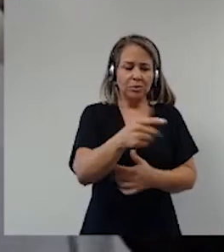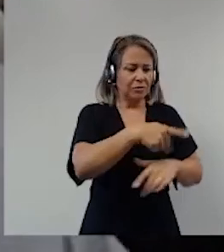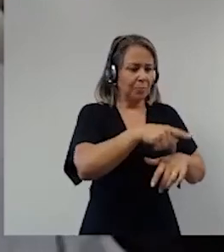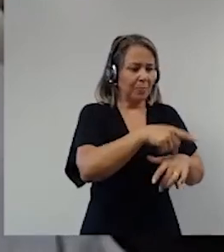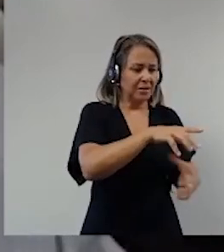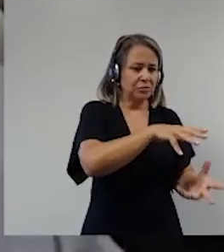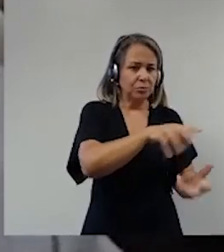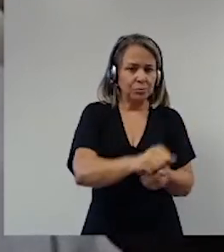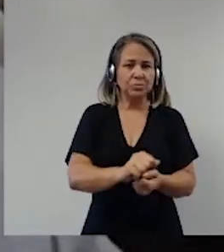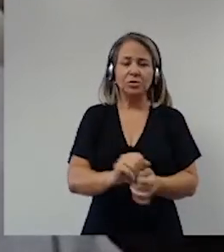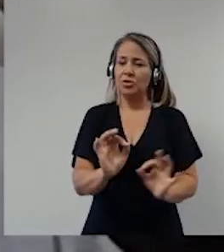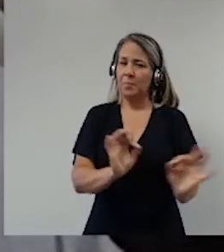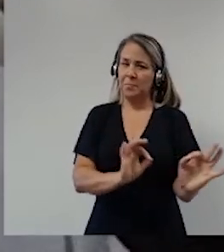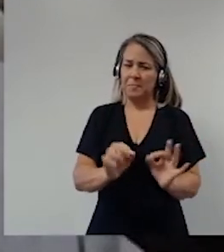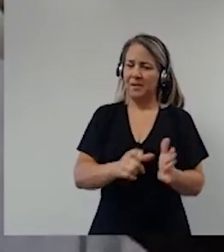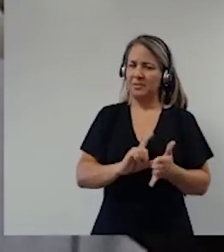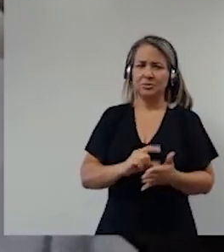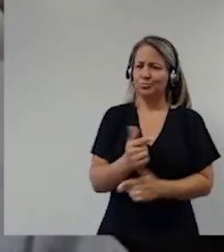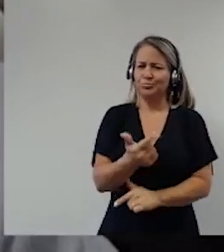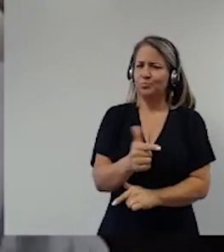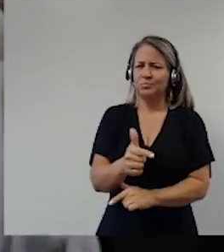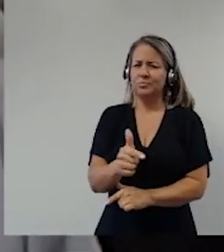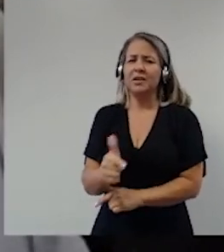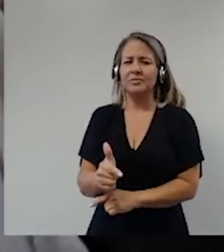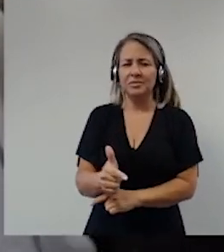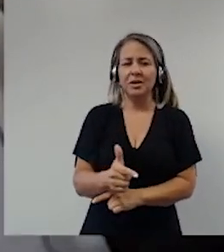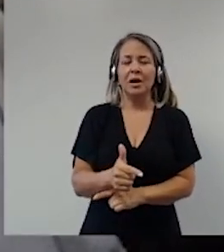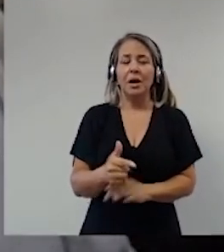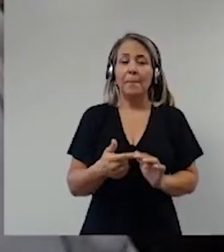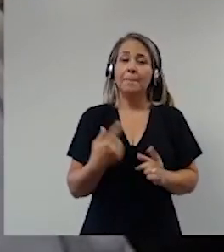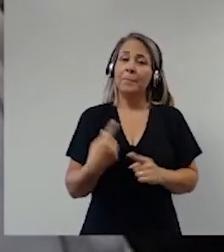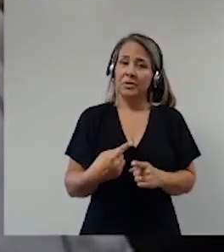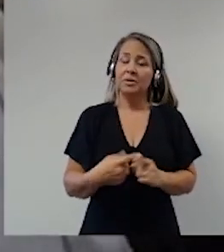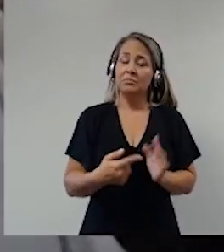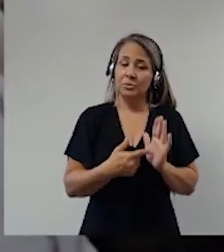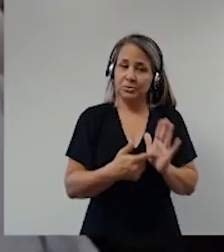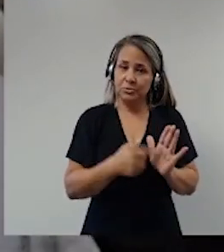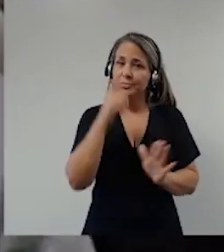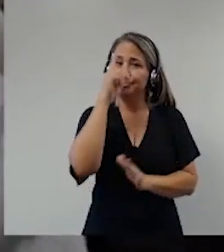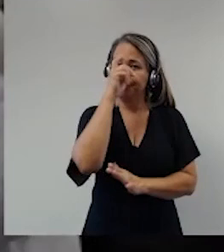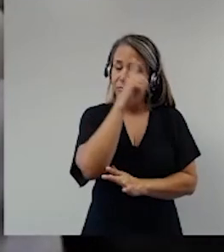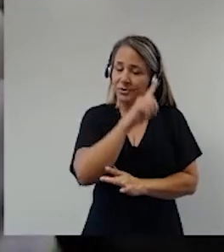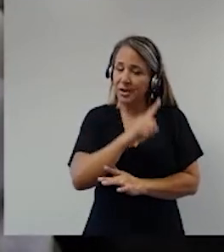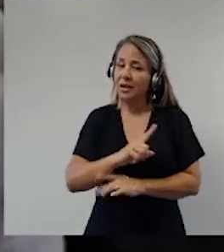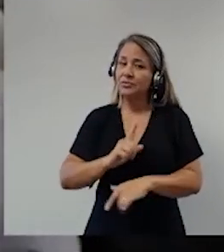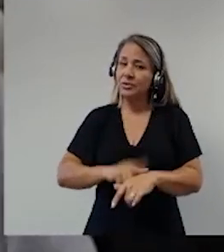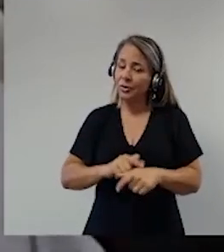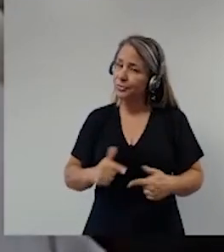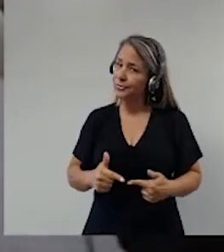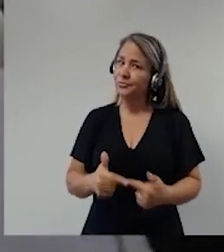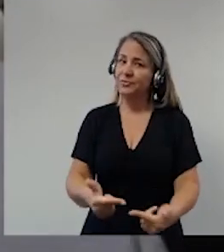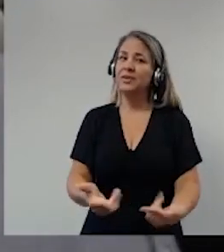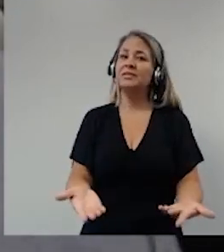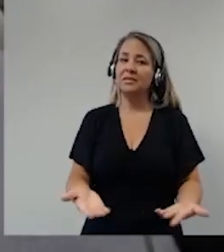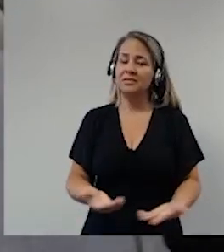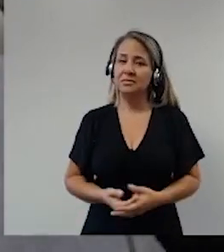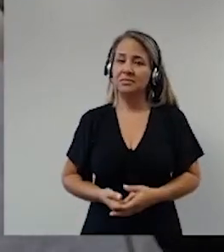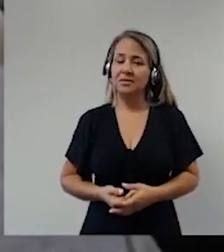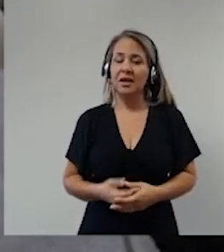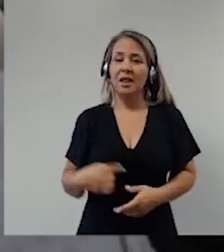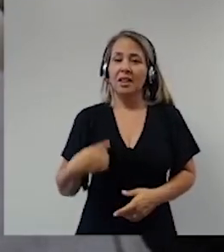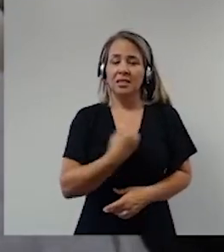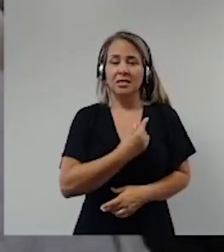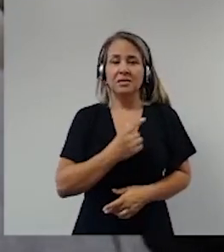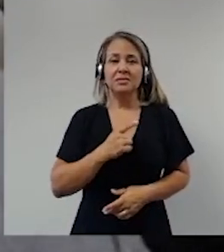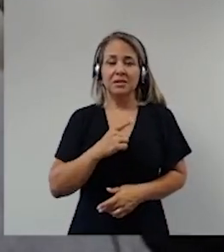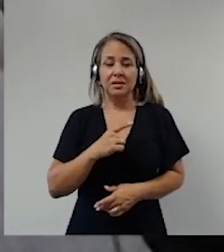que estivesse preparado e haja vista as dificuldades para o seu enfrentamento. Nós